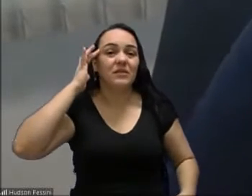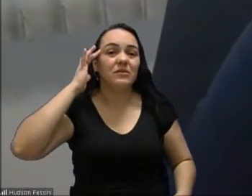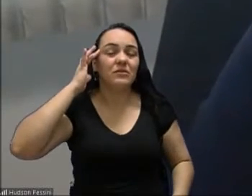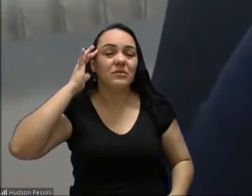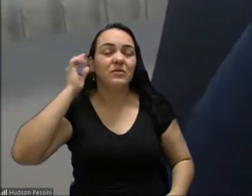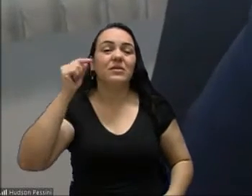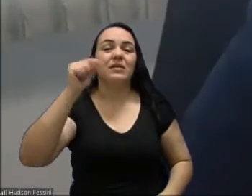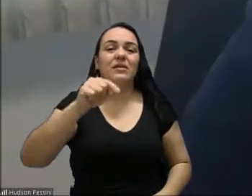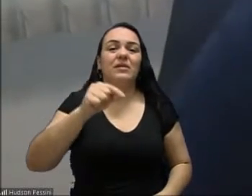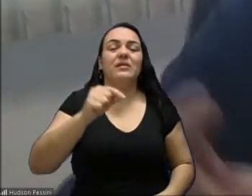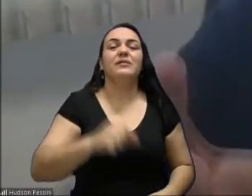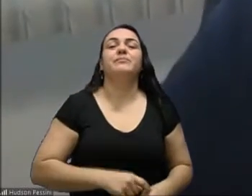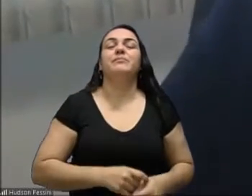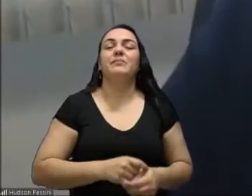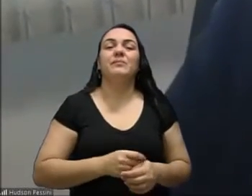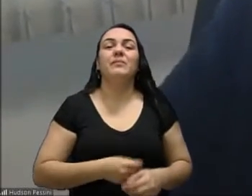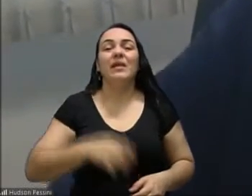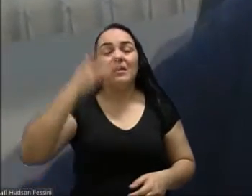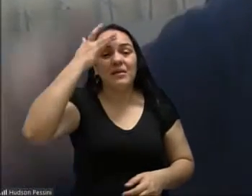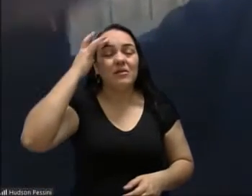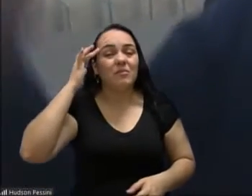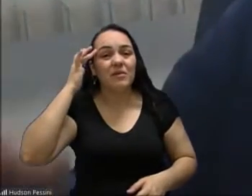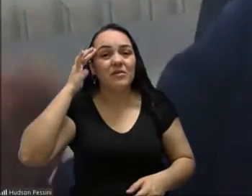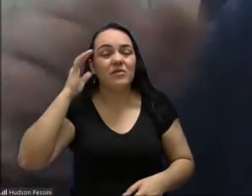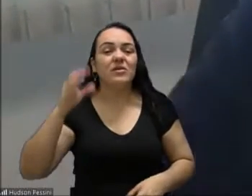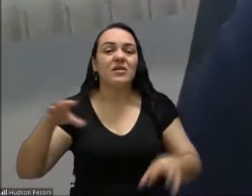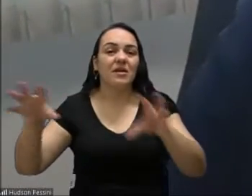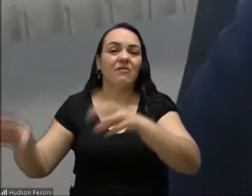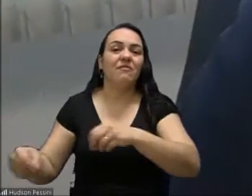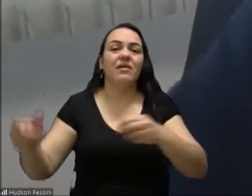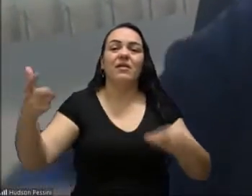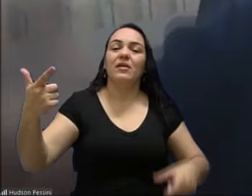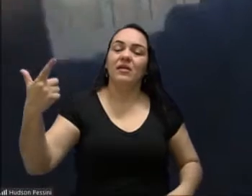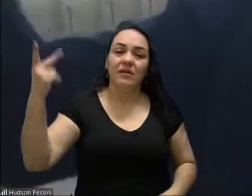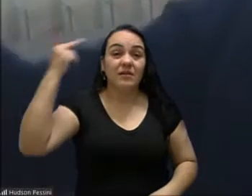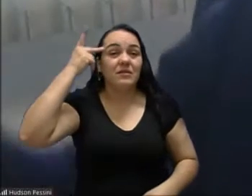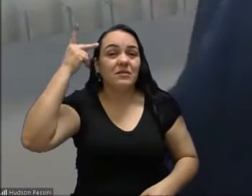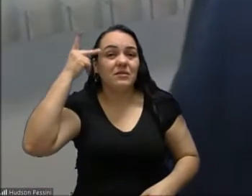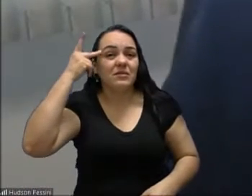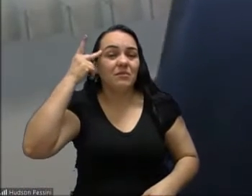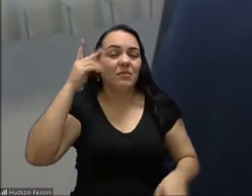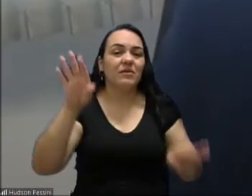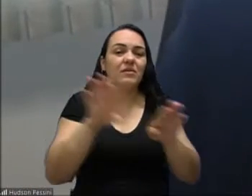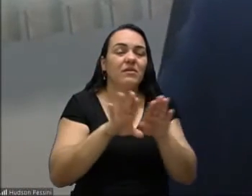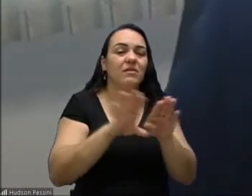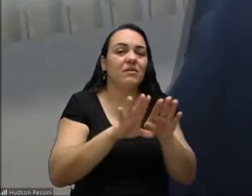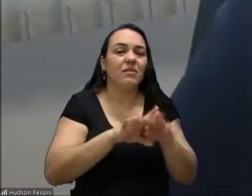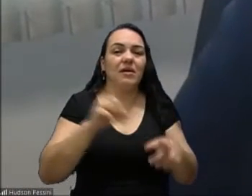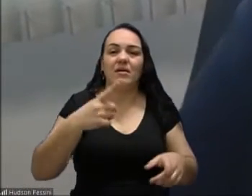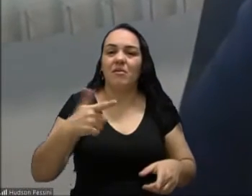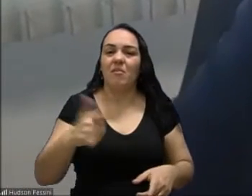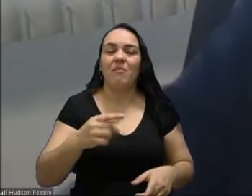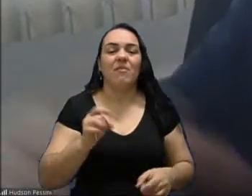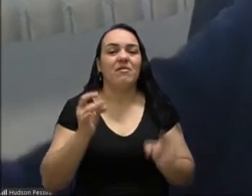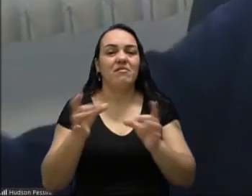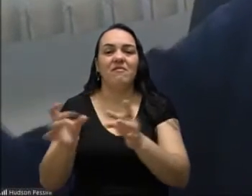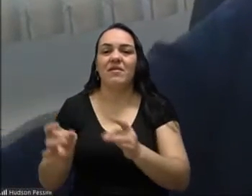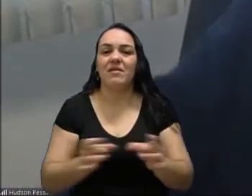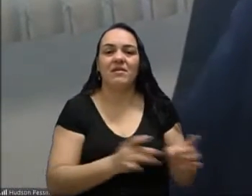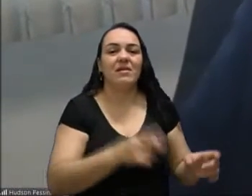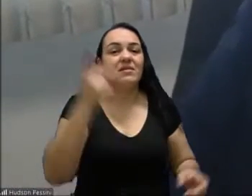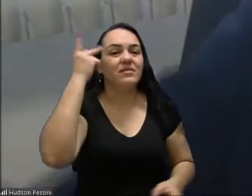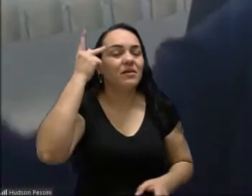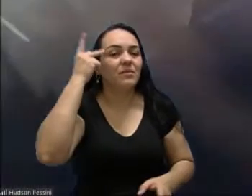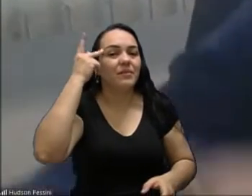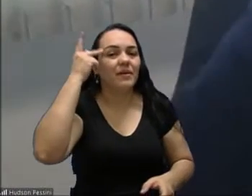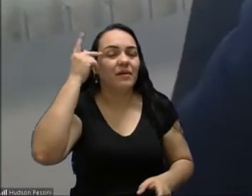comercializados lá fora são de pessoas que vêm de fora, inclusive de São Paulo, que agora não podem mais comercializar isso na Feirinha da Madrugada e